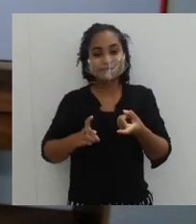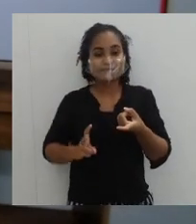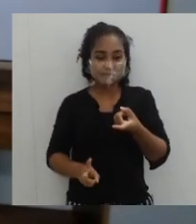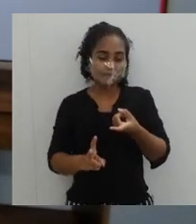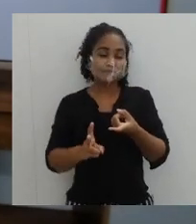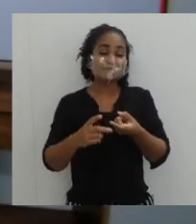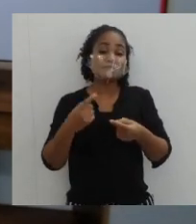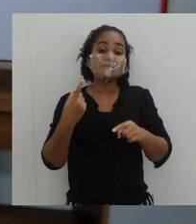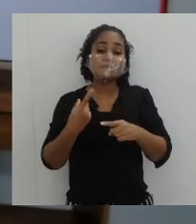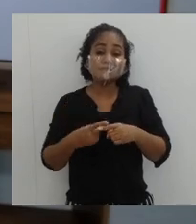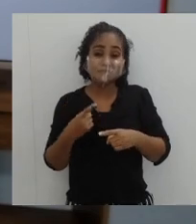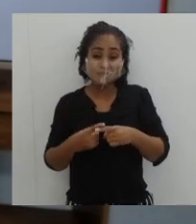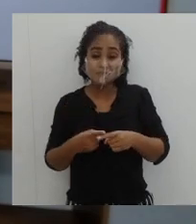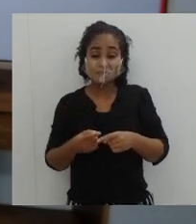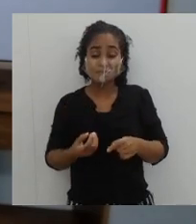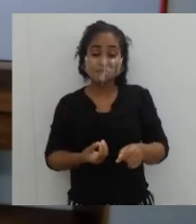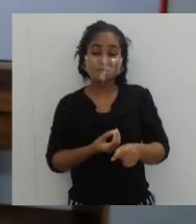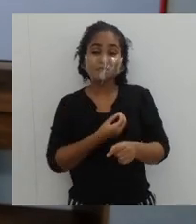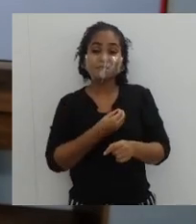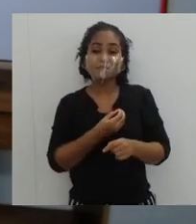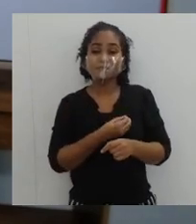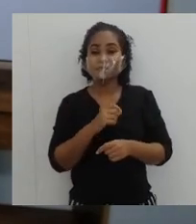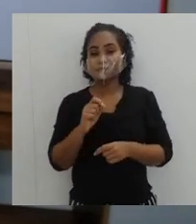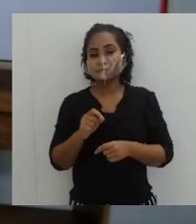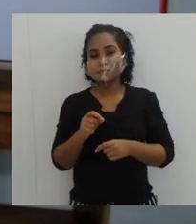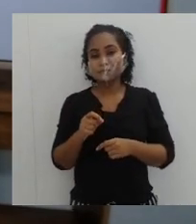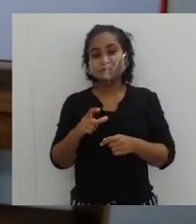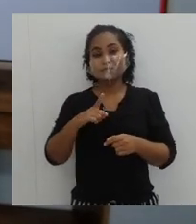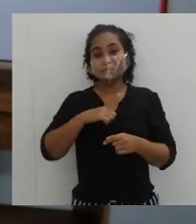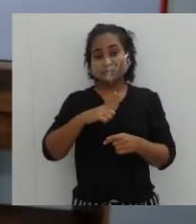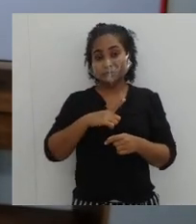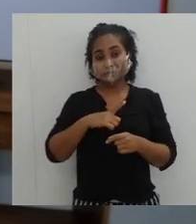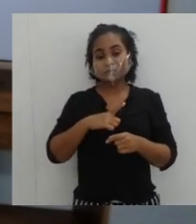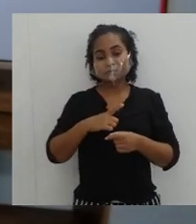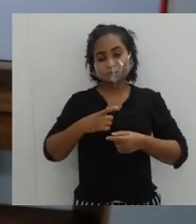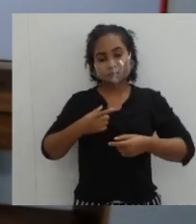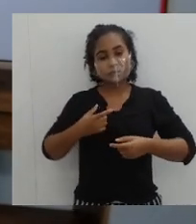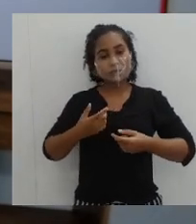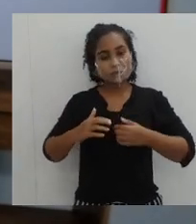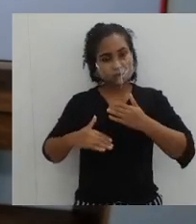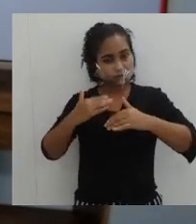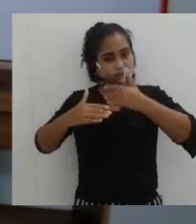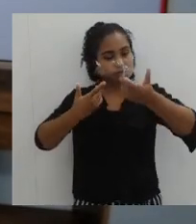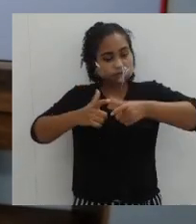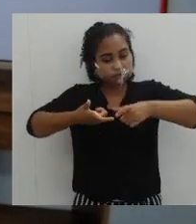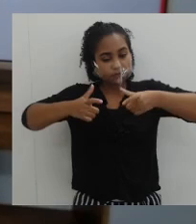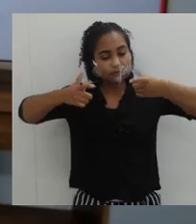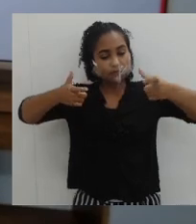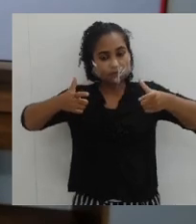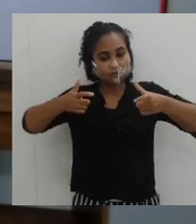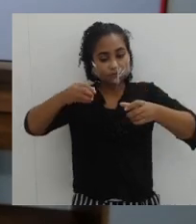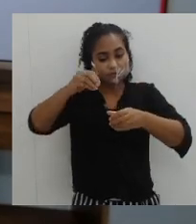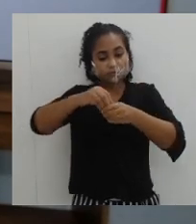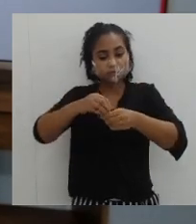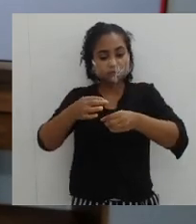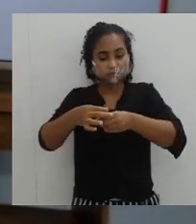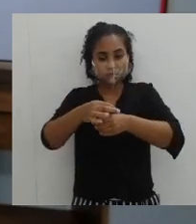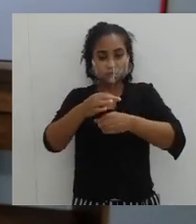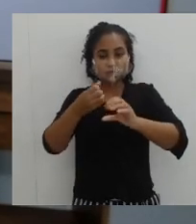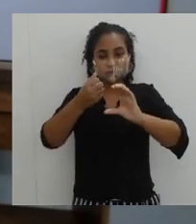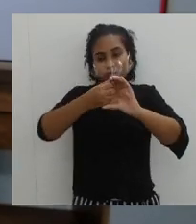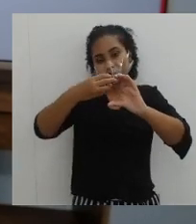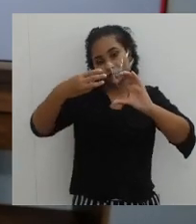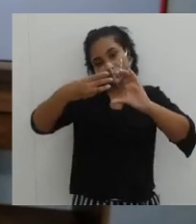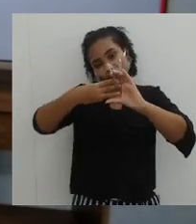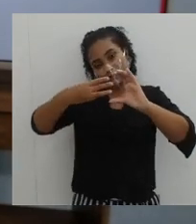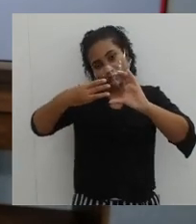obrigatórios, porque eles só conseguem viver, né, e ter uma reprodução dentro de uma célula. Então, ele sobrevive só